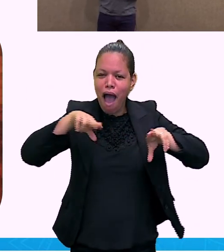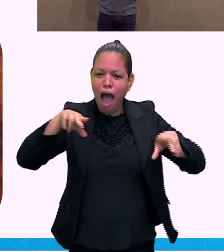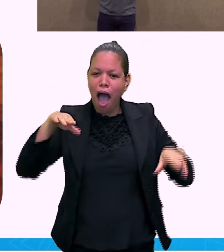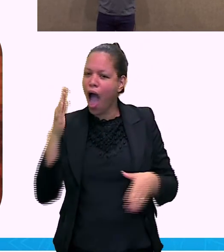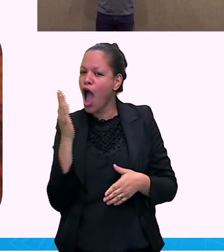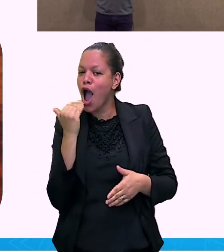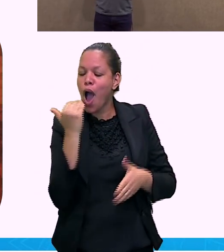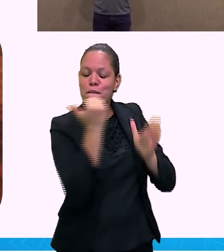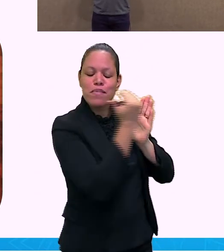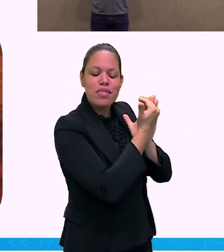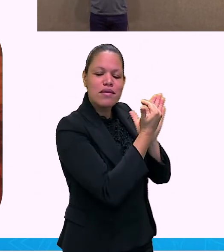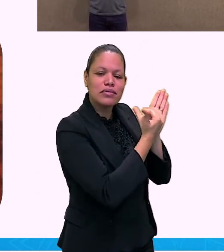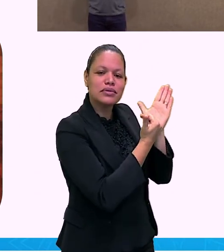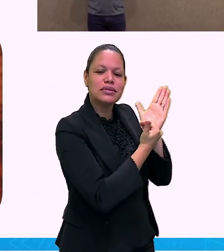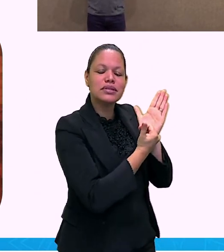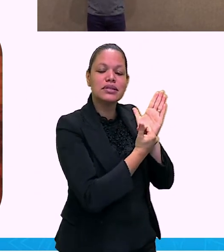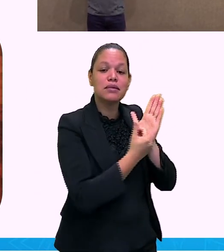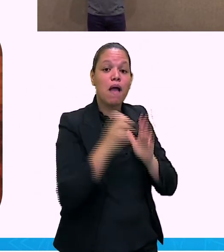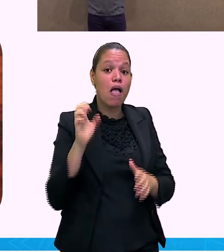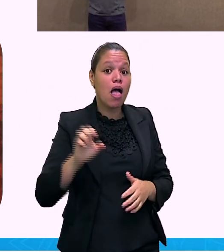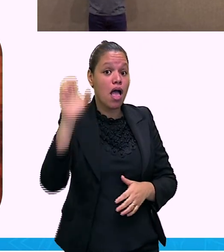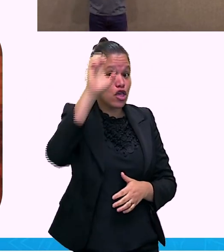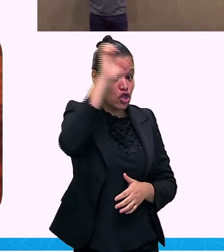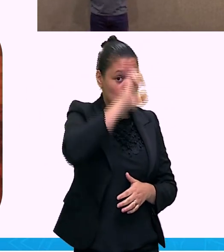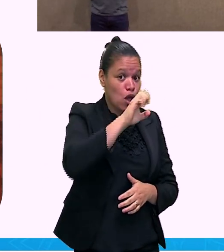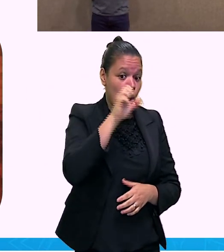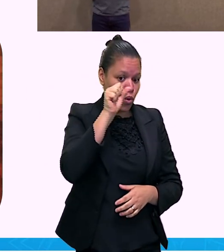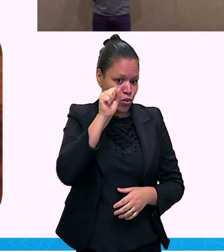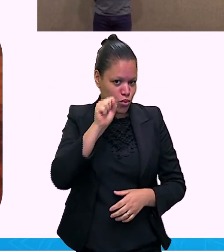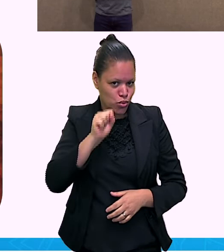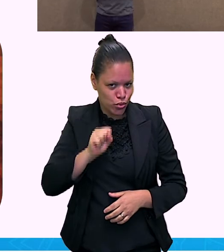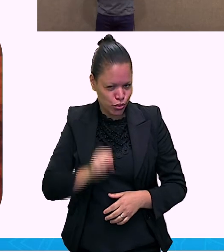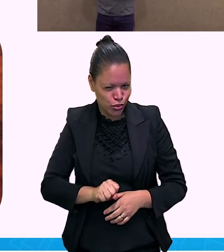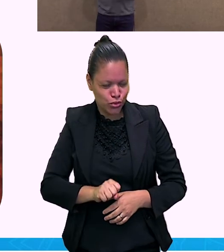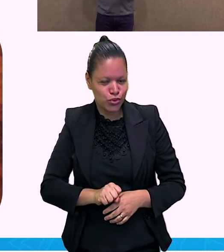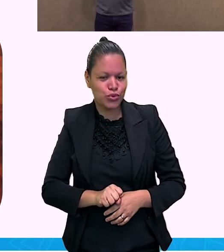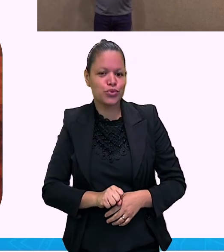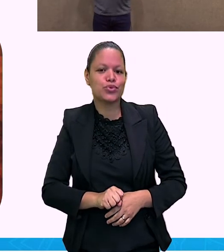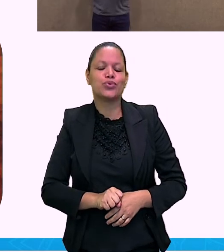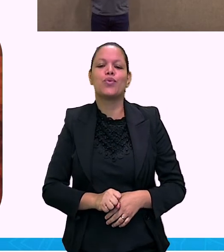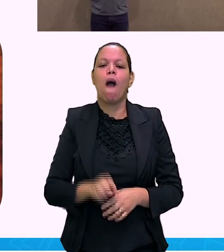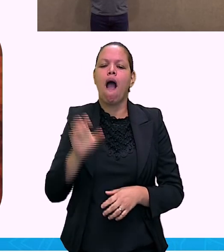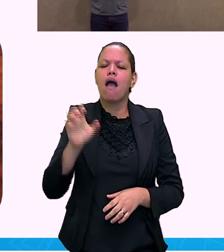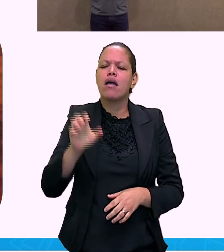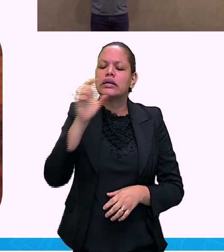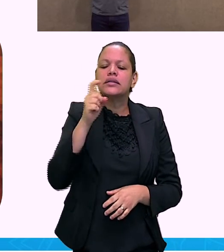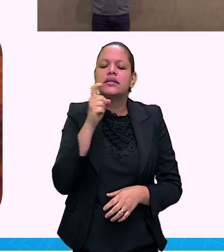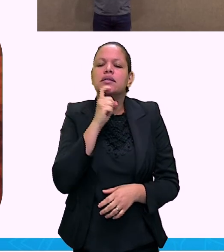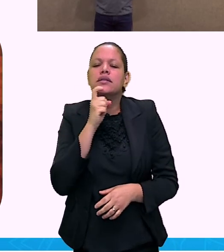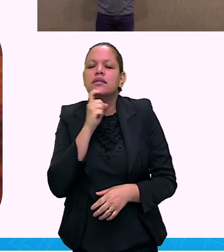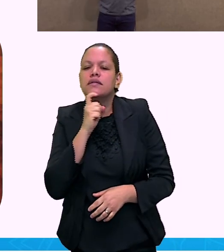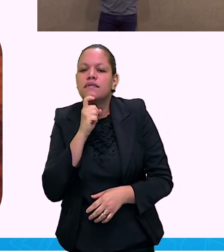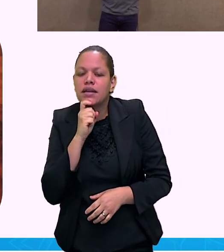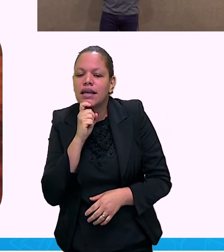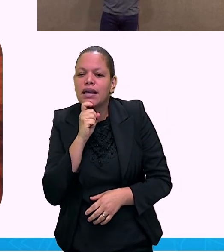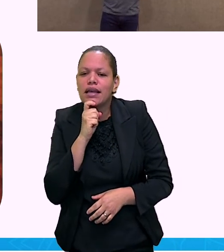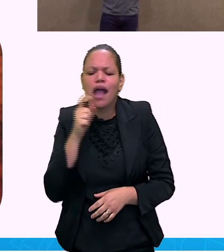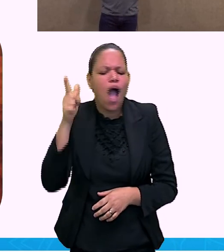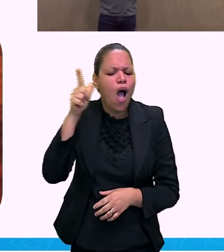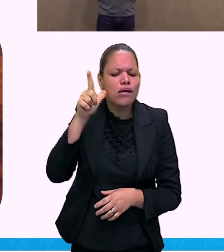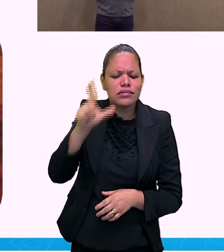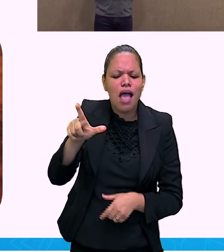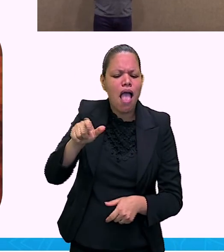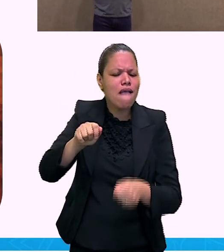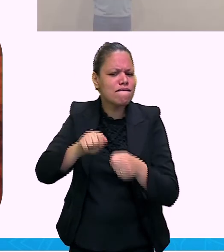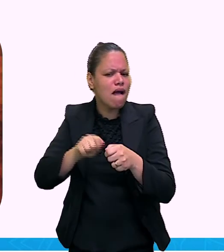são originários da região do sul, né? Como eu falei, por ser uma região mais fria, então eles conseguem fazer e ter esses